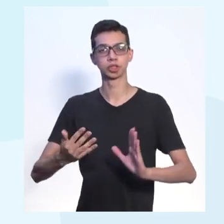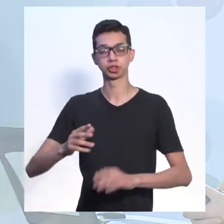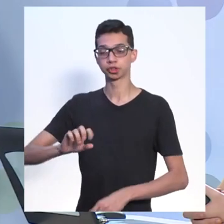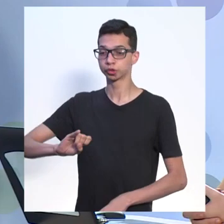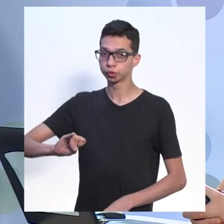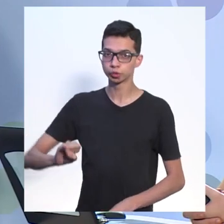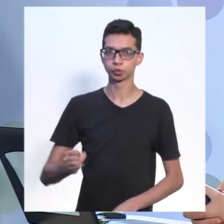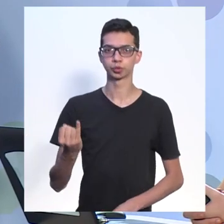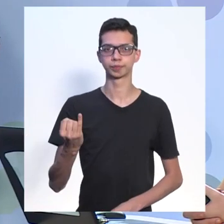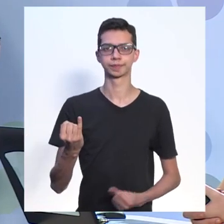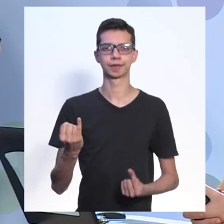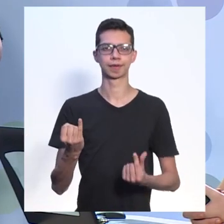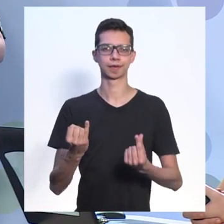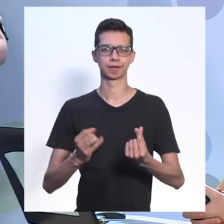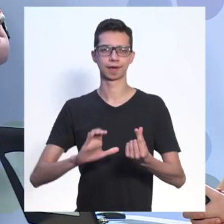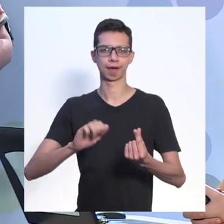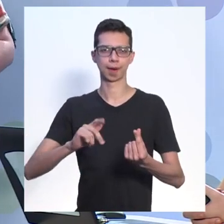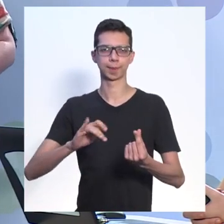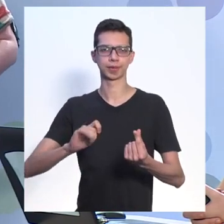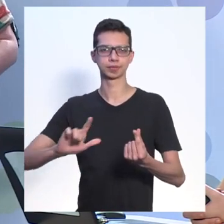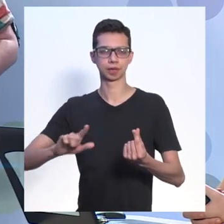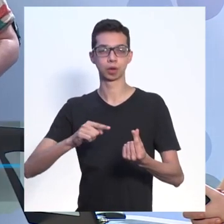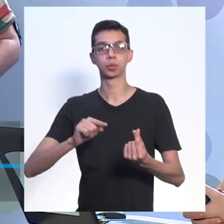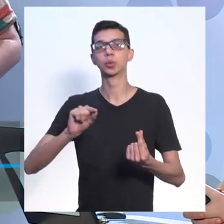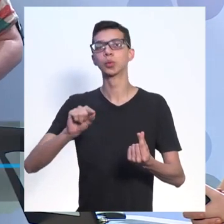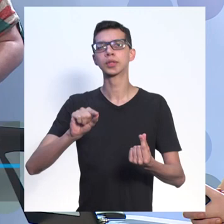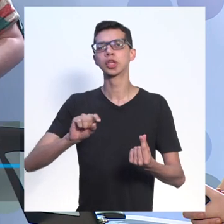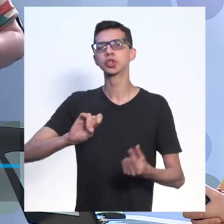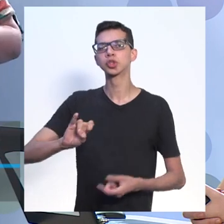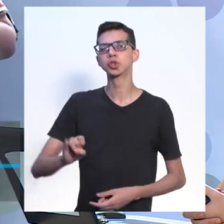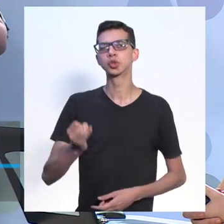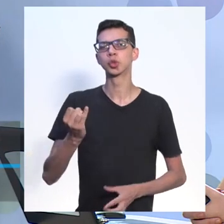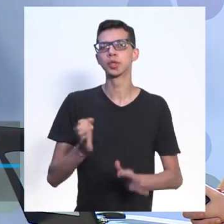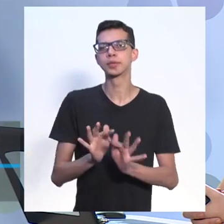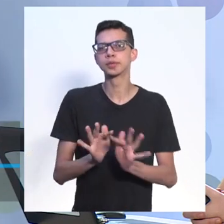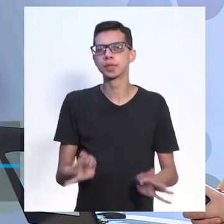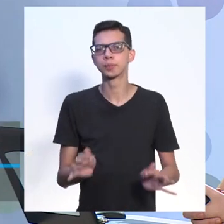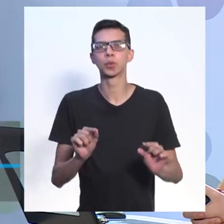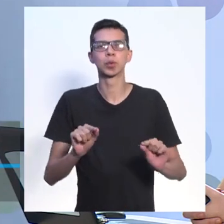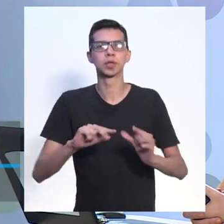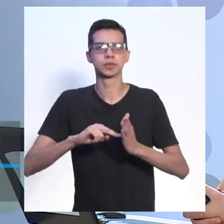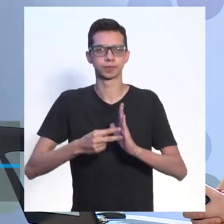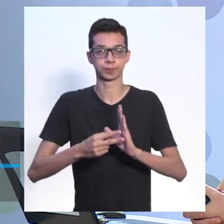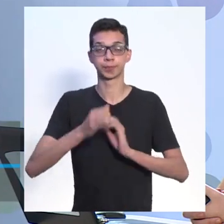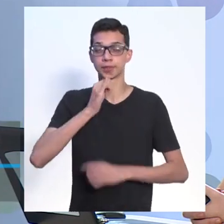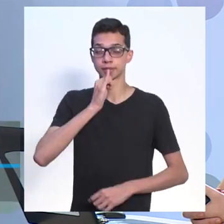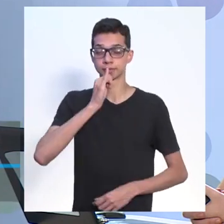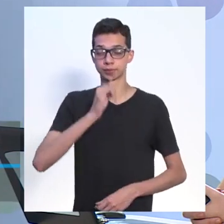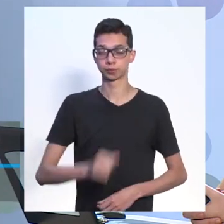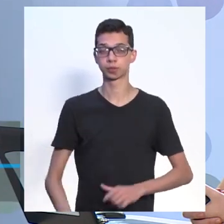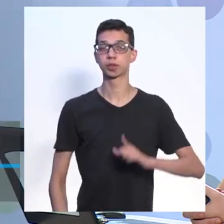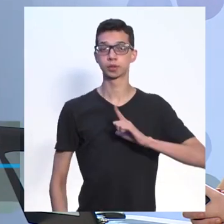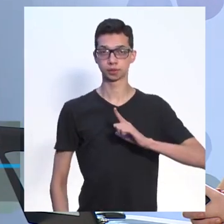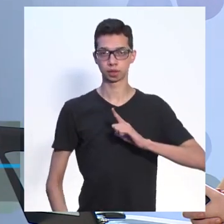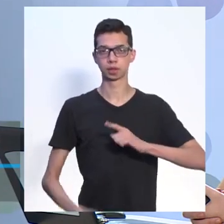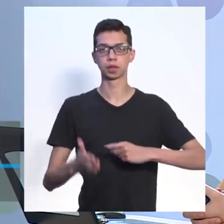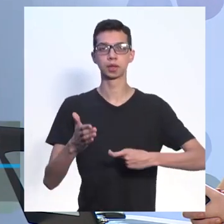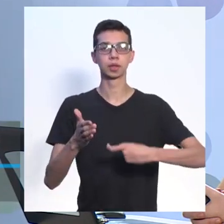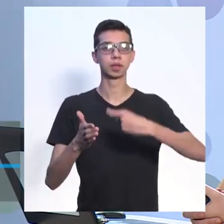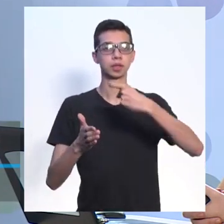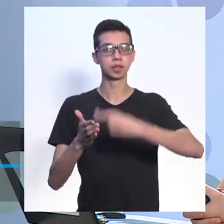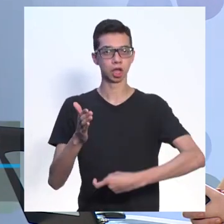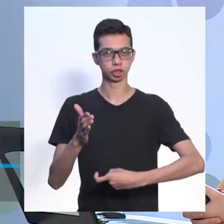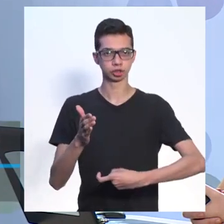que caracteriza o juro simples? É quando eu tenho a taxa de juros, que é o nosso